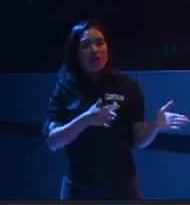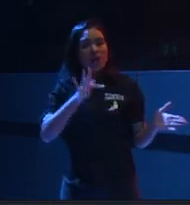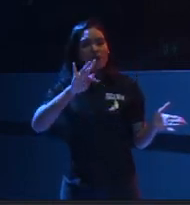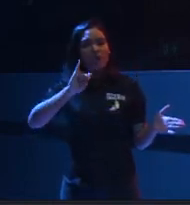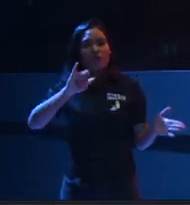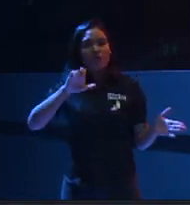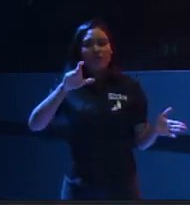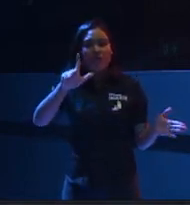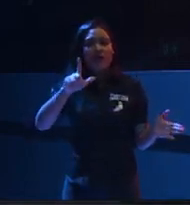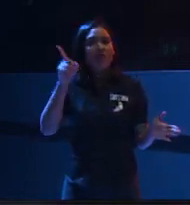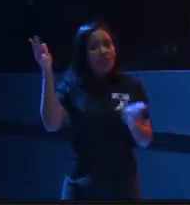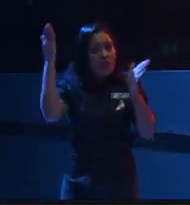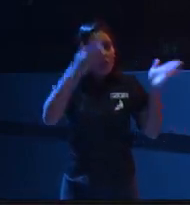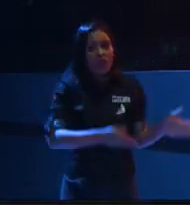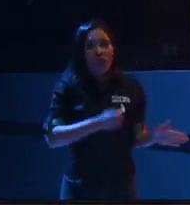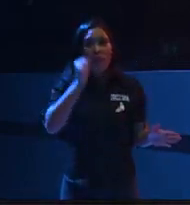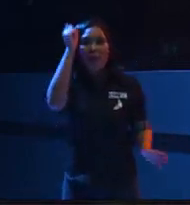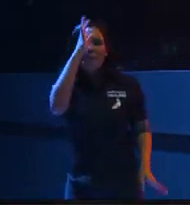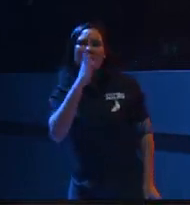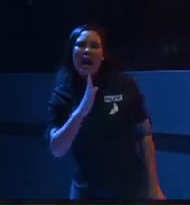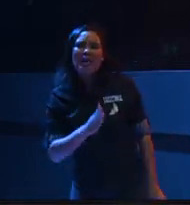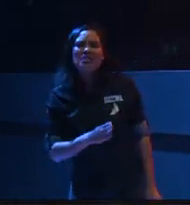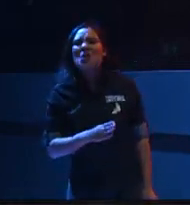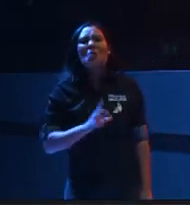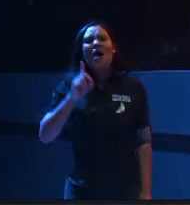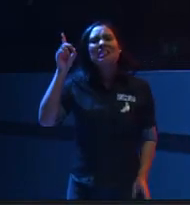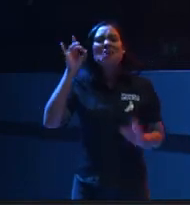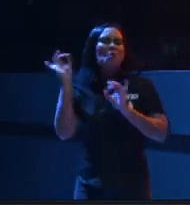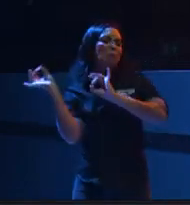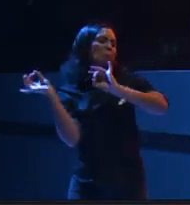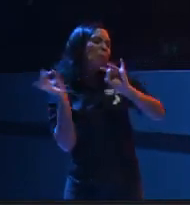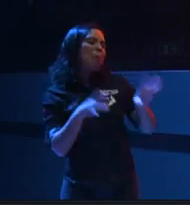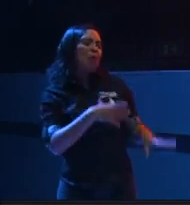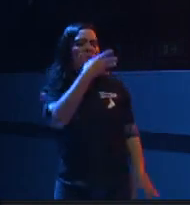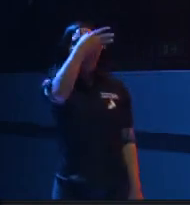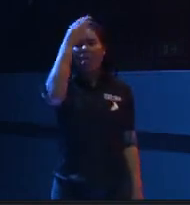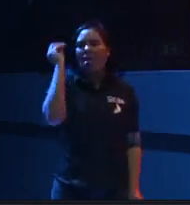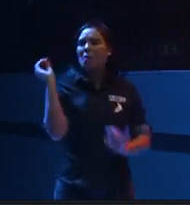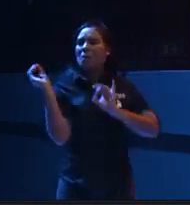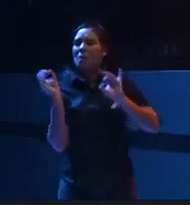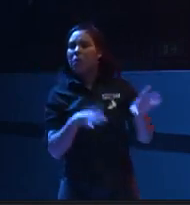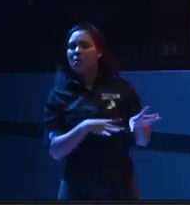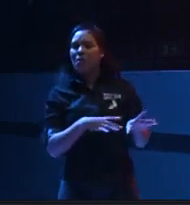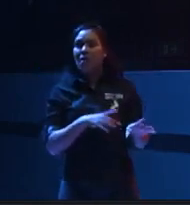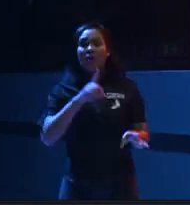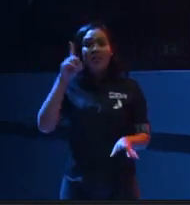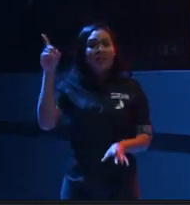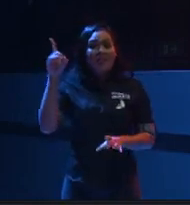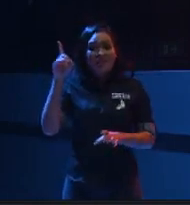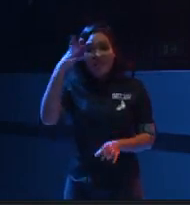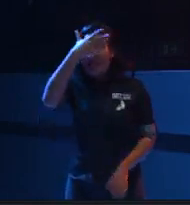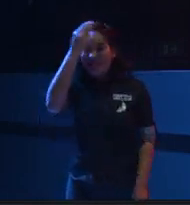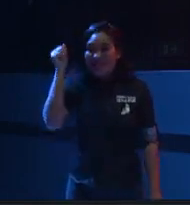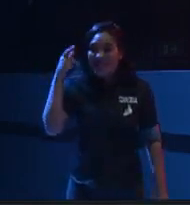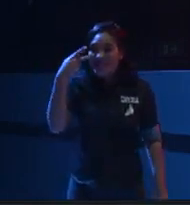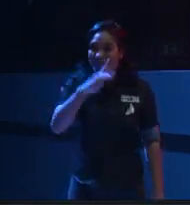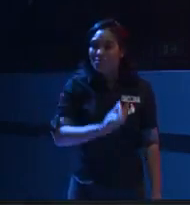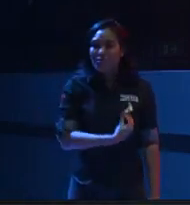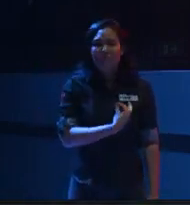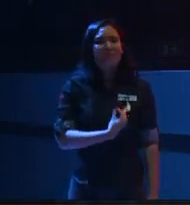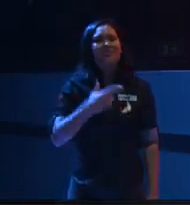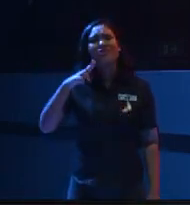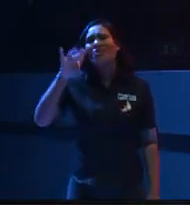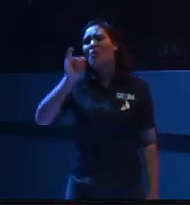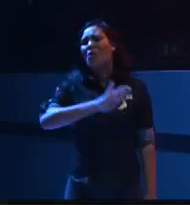não esqueceu do Brasil Deus não esqueceu de você Deus Esqueceu da sua casa Deus está aqui o